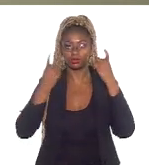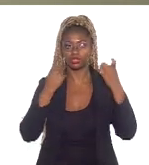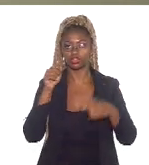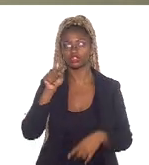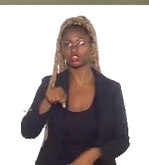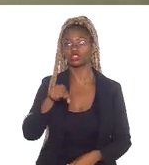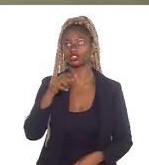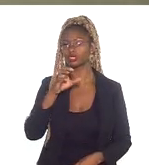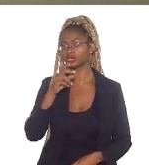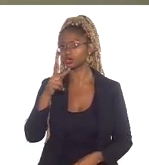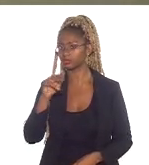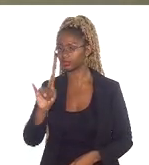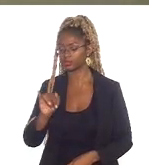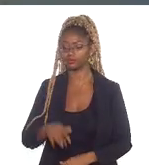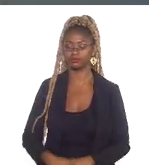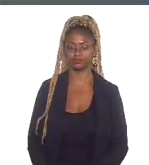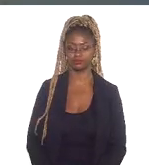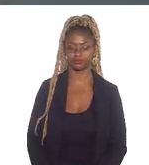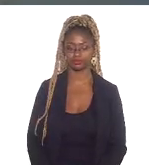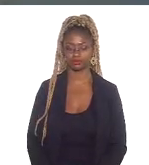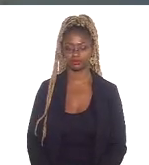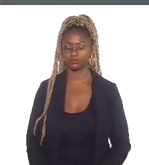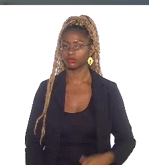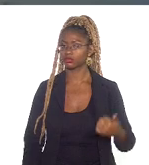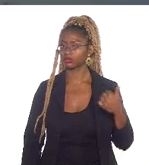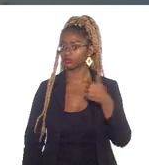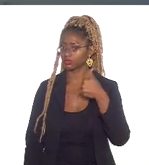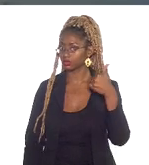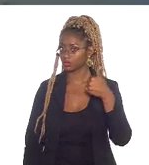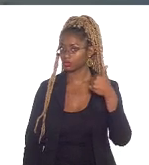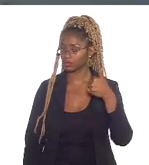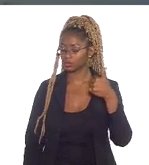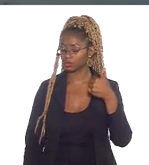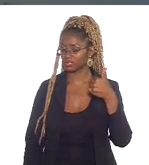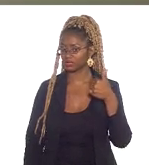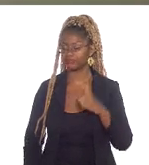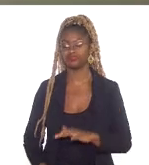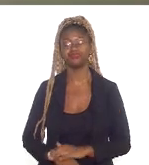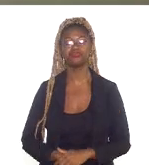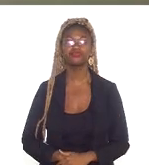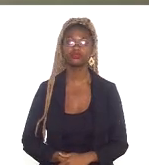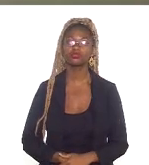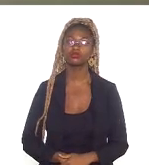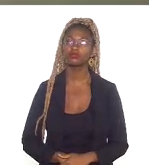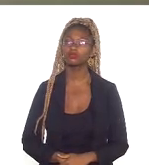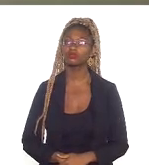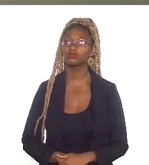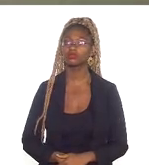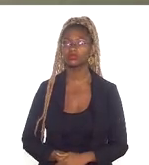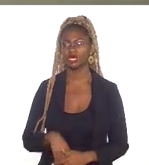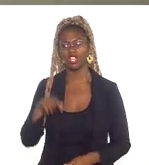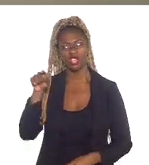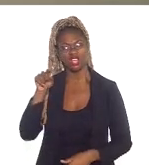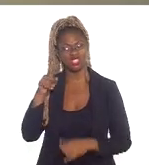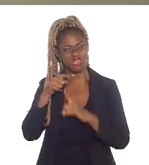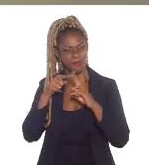CPI. A primeira, se os 0,5%